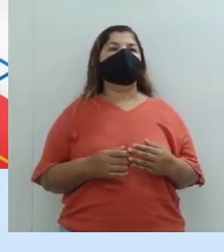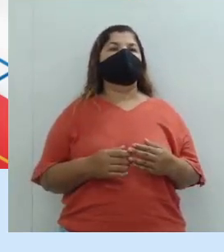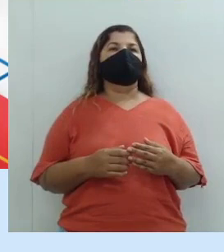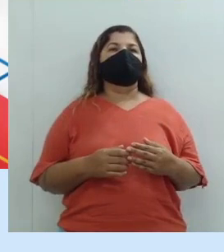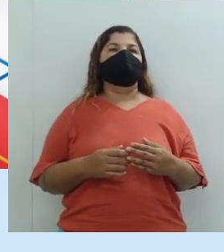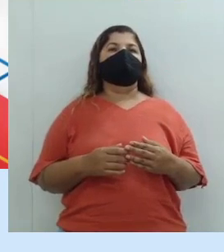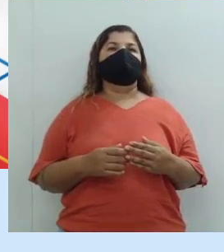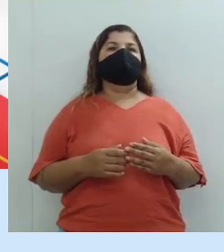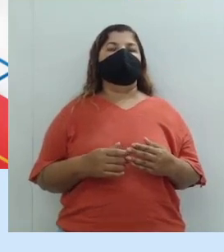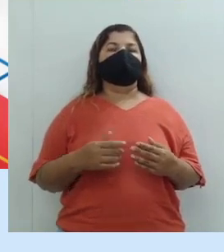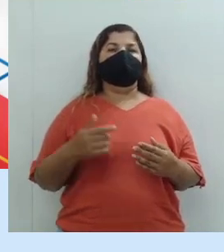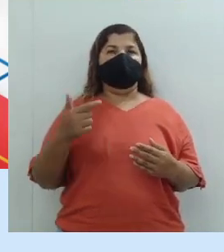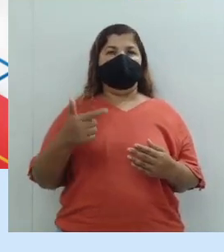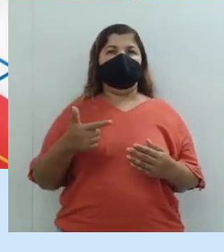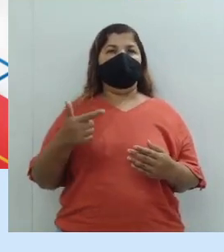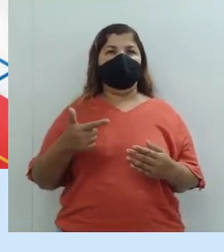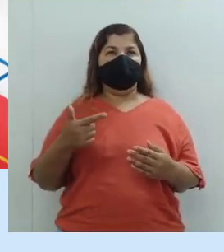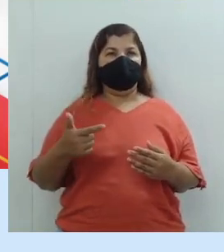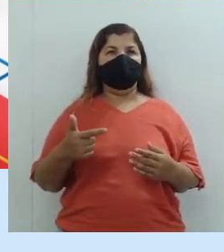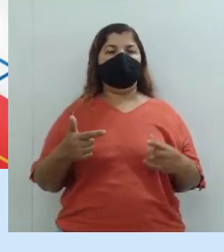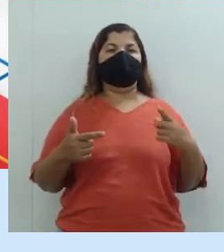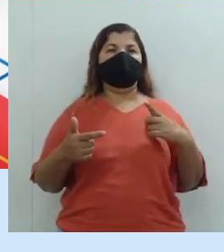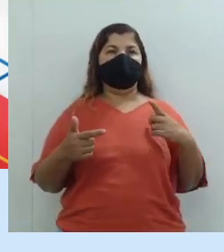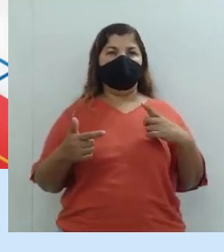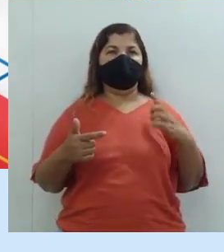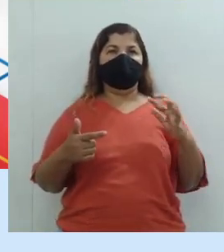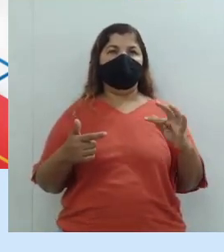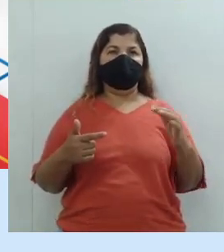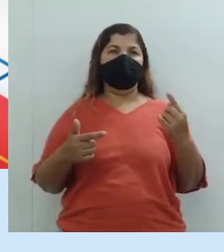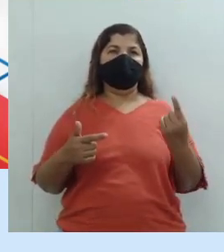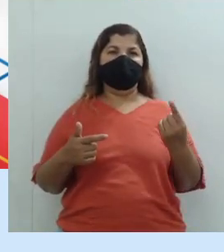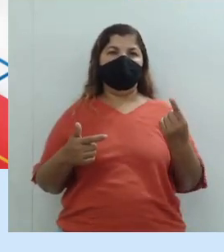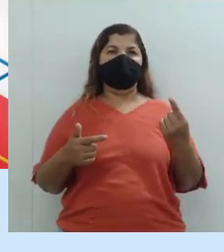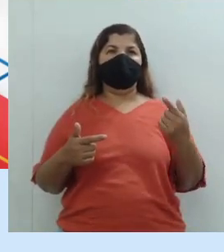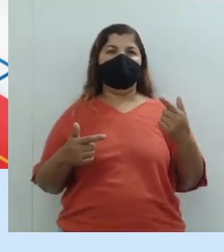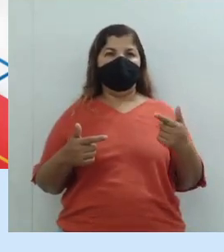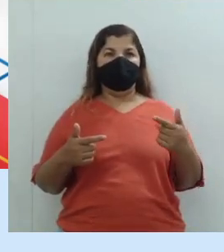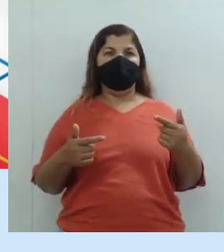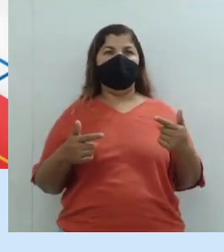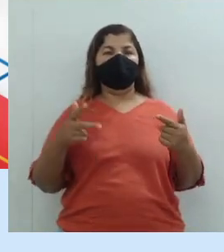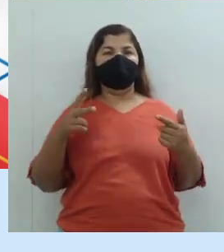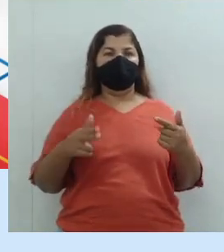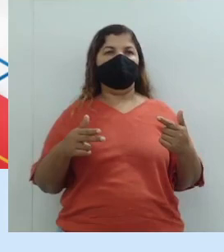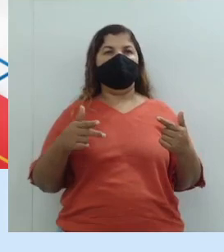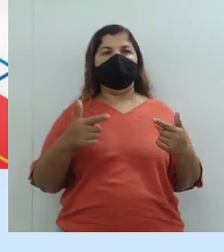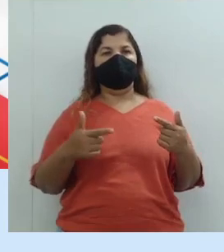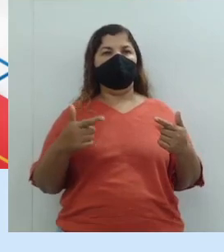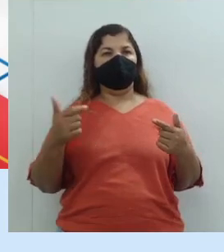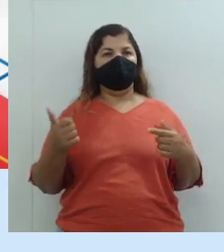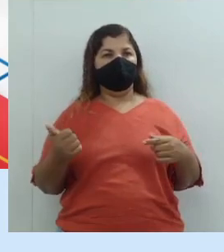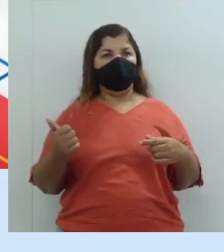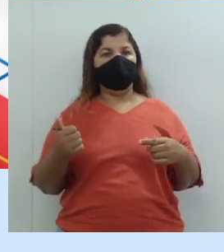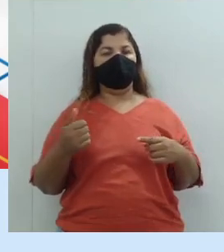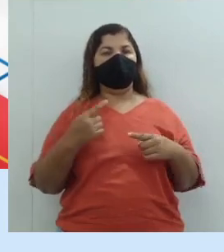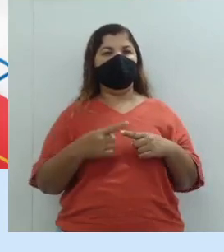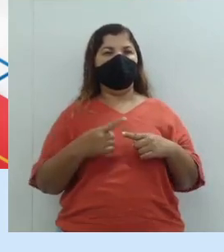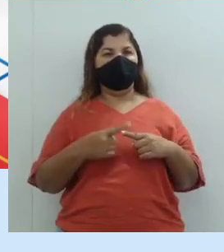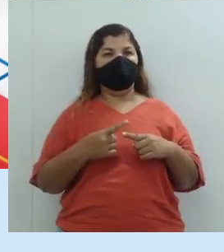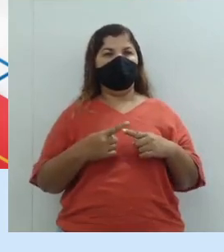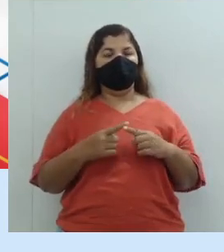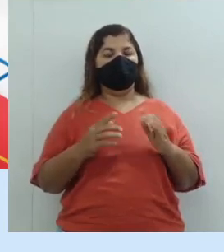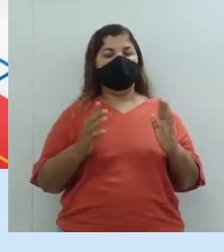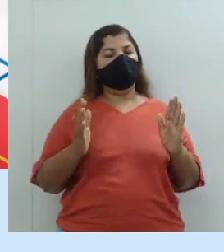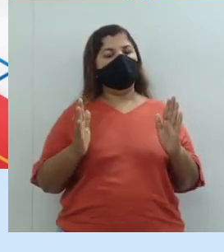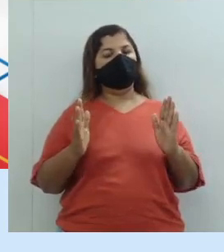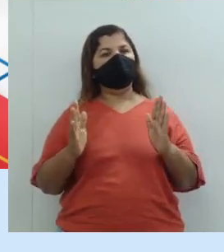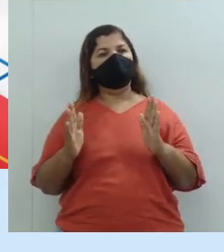2, eu tenho a força 1,2, que vai ser em módulo igual à força 2,1, porque são pares de força ação e